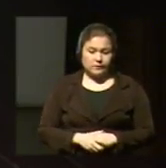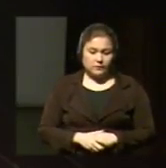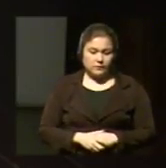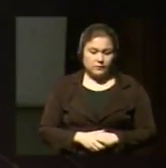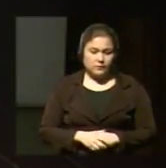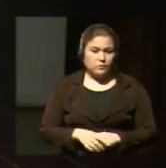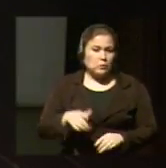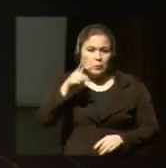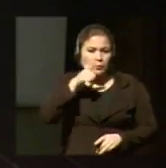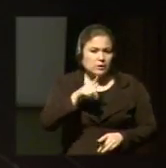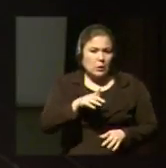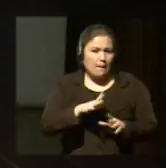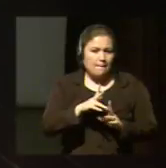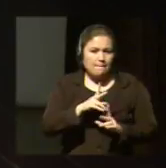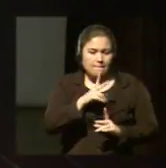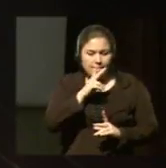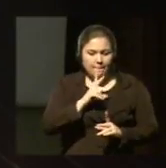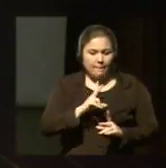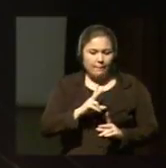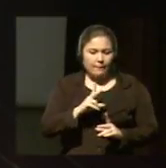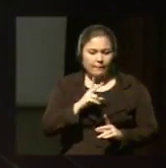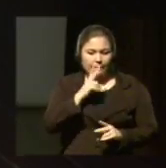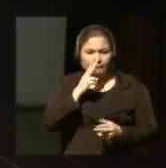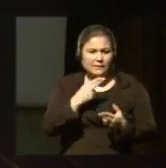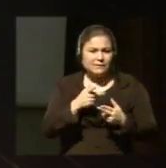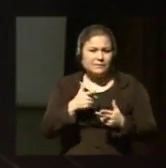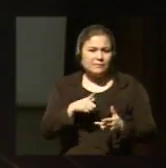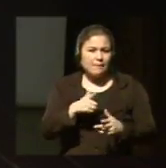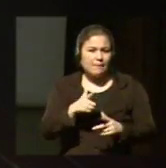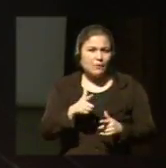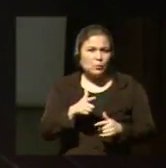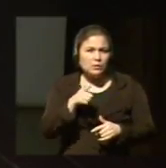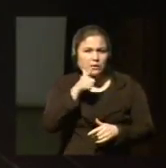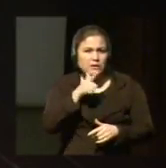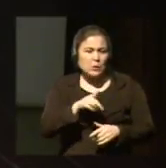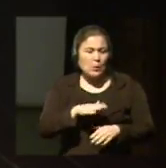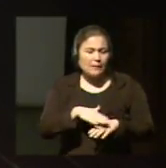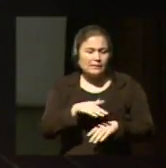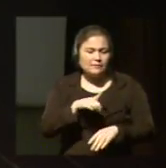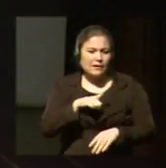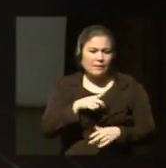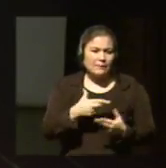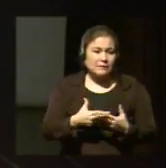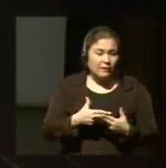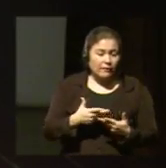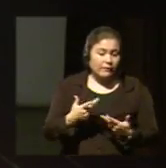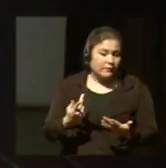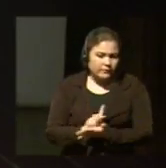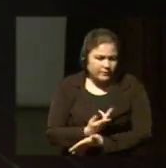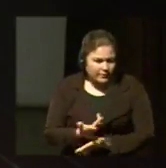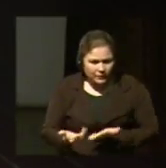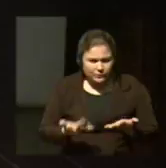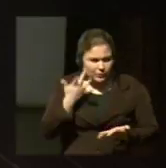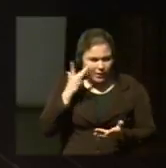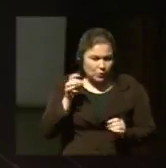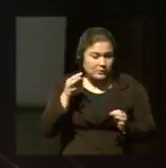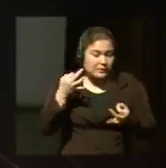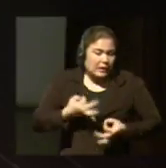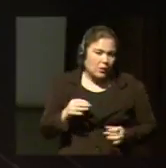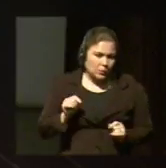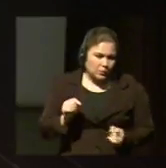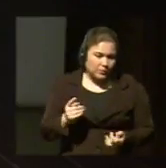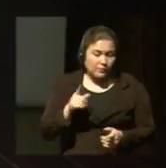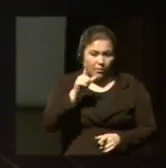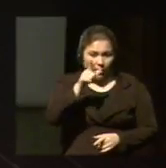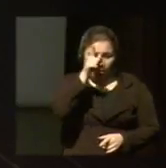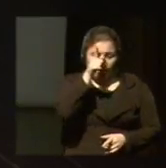Não conseguiu mais manter a paciência. Então isso aí é uma zona cinzenta que a gente não sabe direito. Na